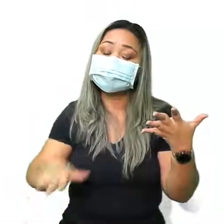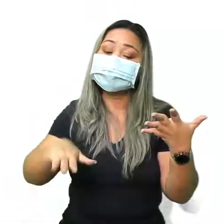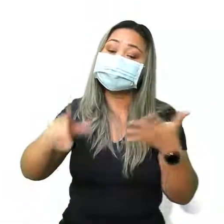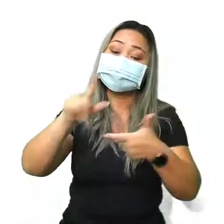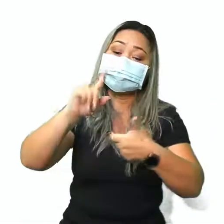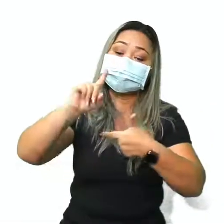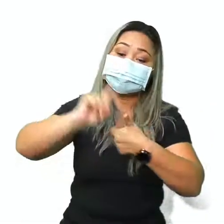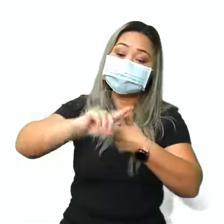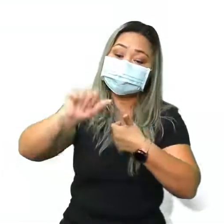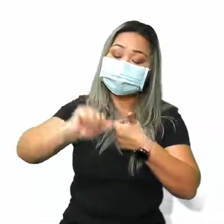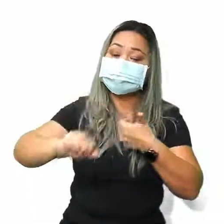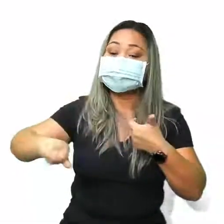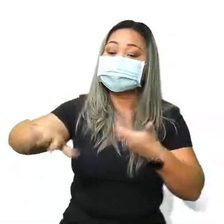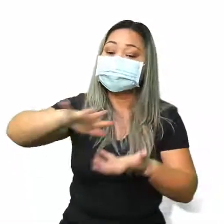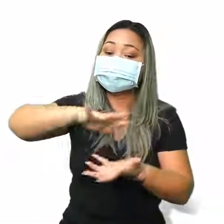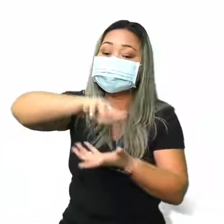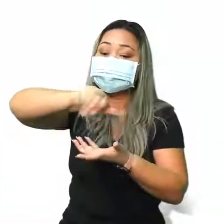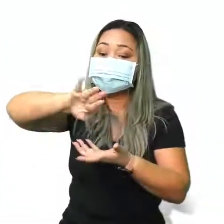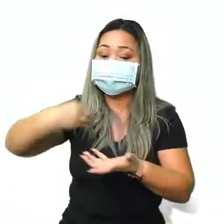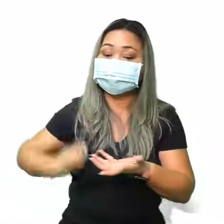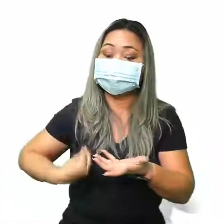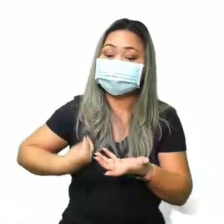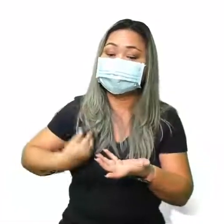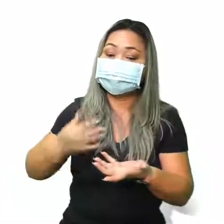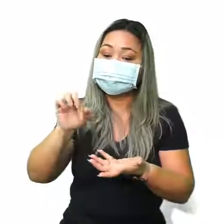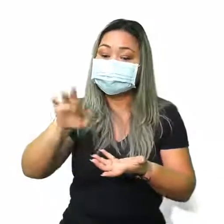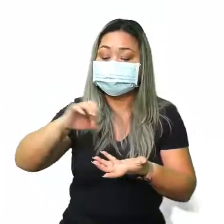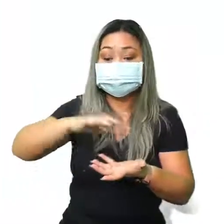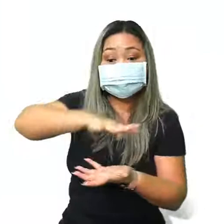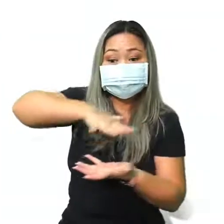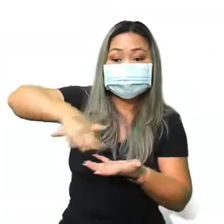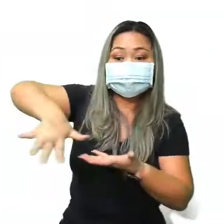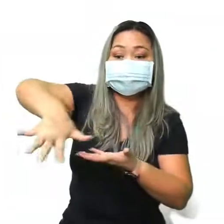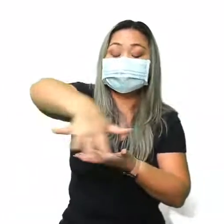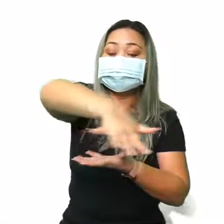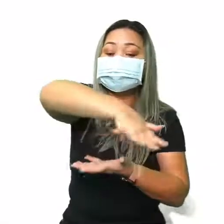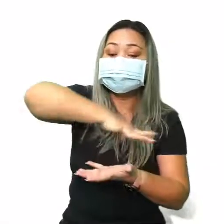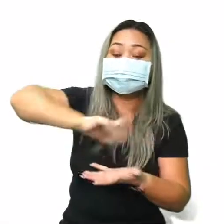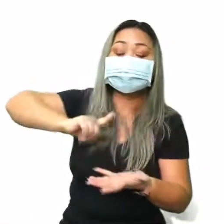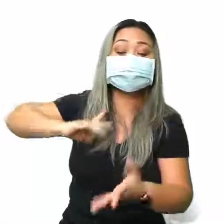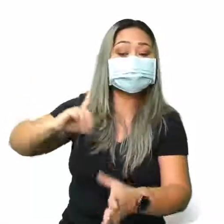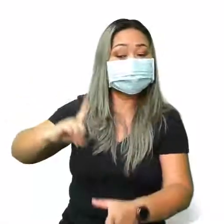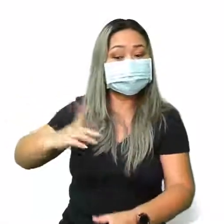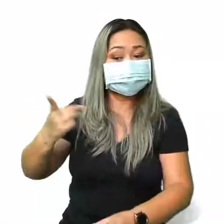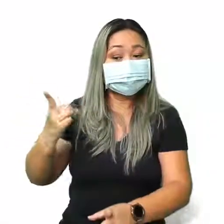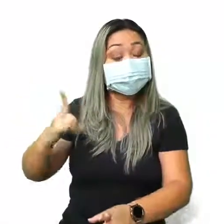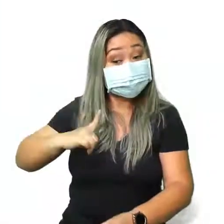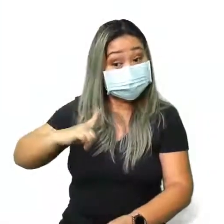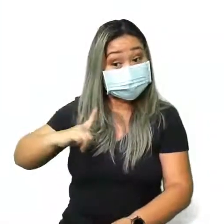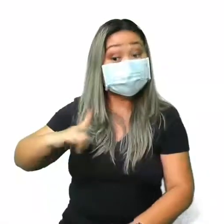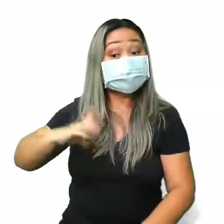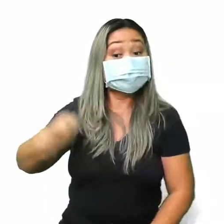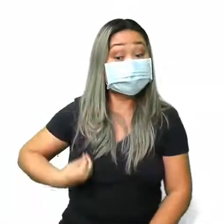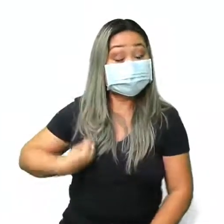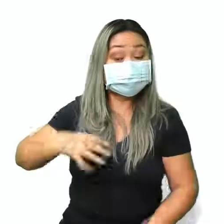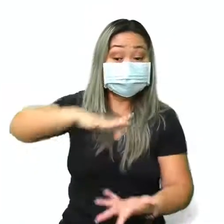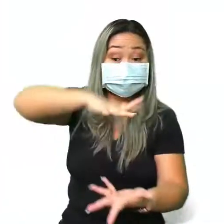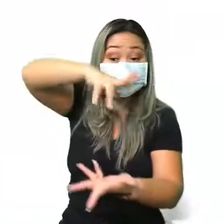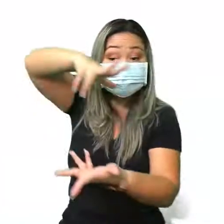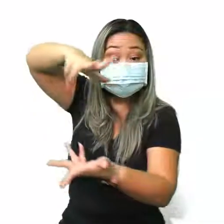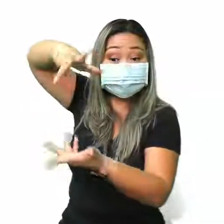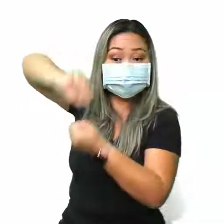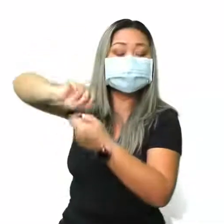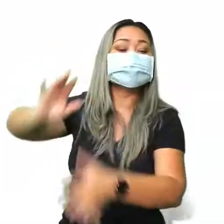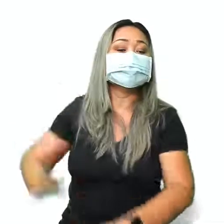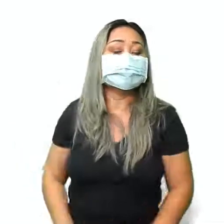Letra A, biosfera. O que é a biosfera? É toda a região onde você vai encontrar vida no planeta,